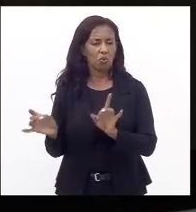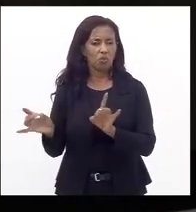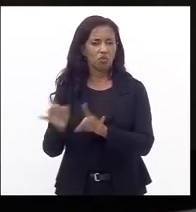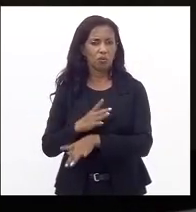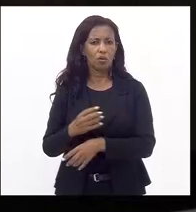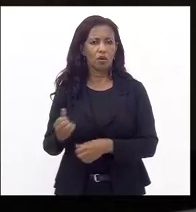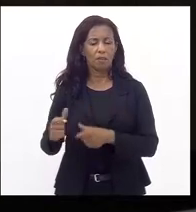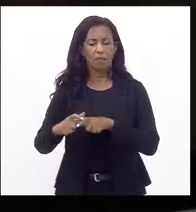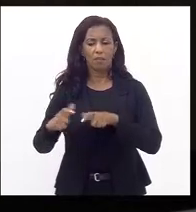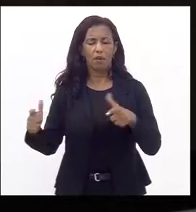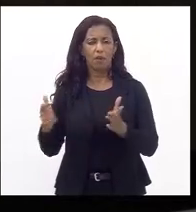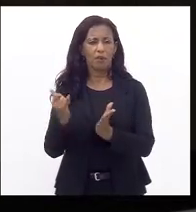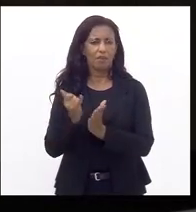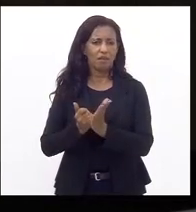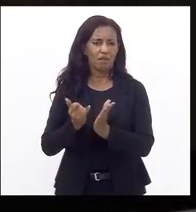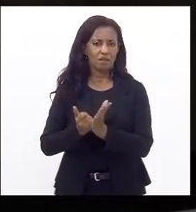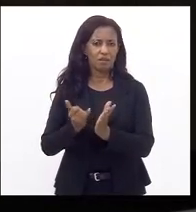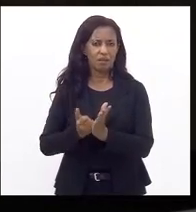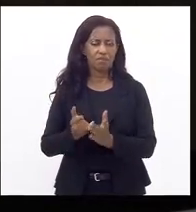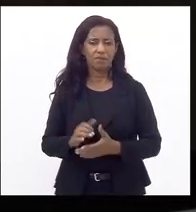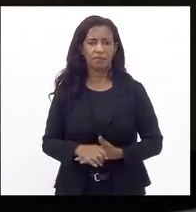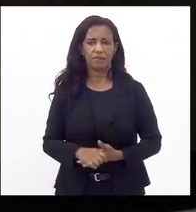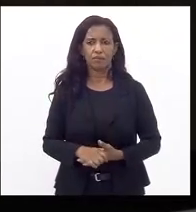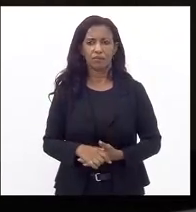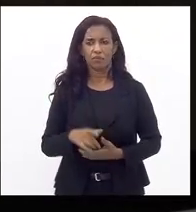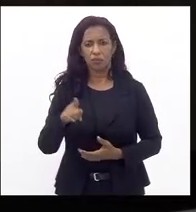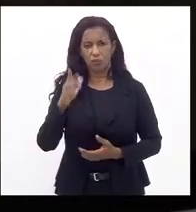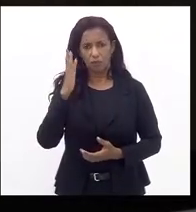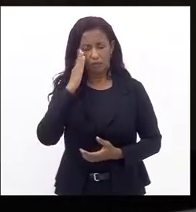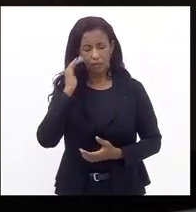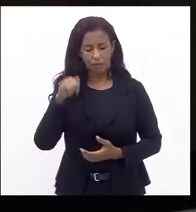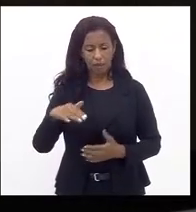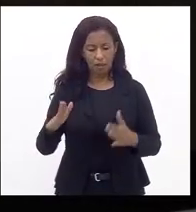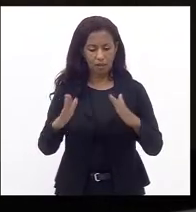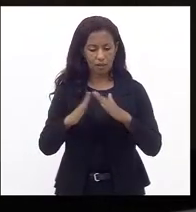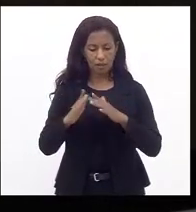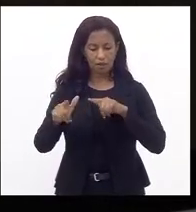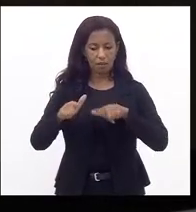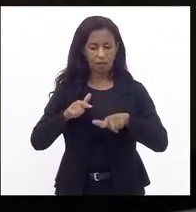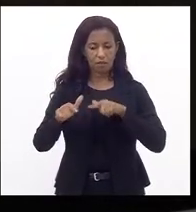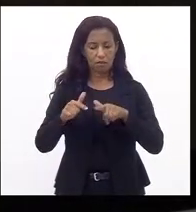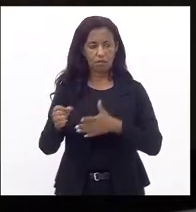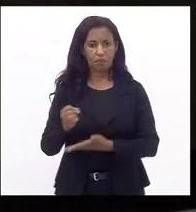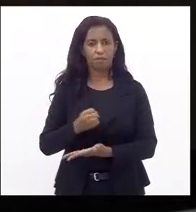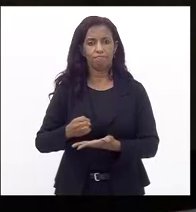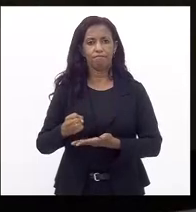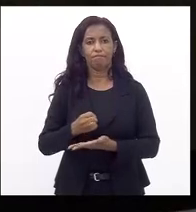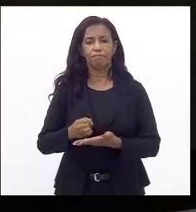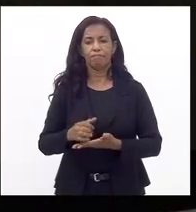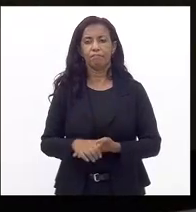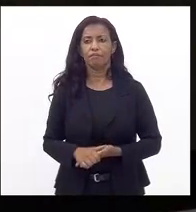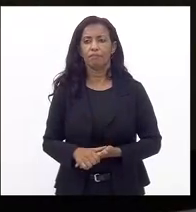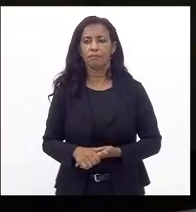concreta para aumentar a receita só sabe que nessa casa eu trabalho basicamente